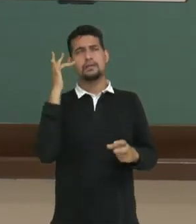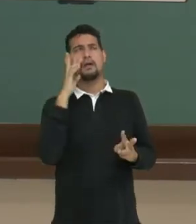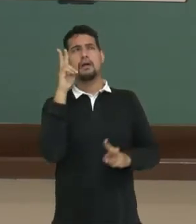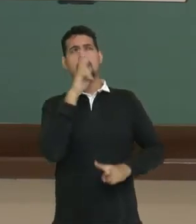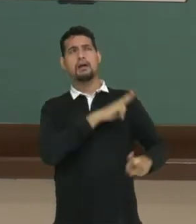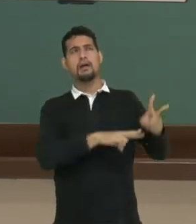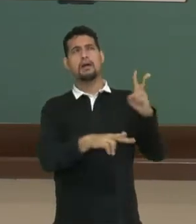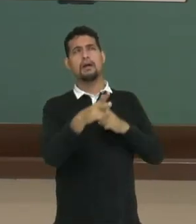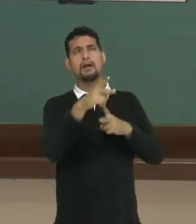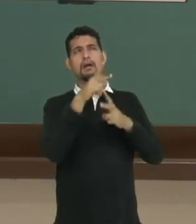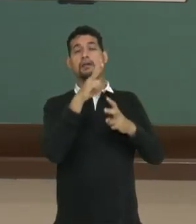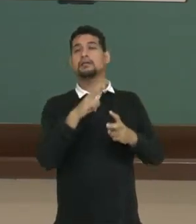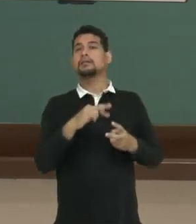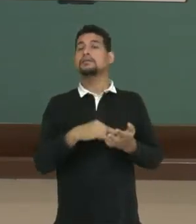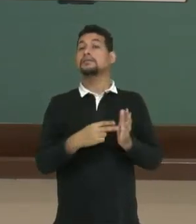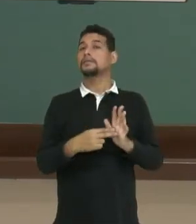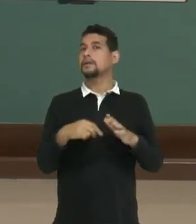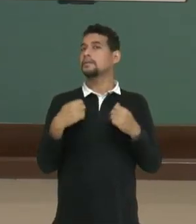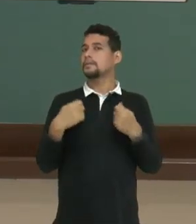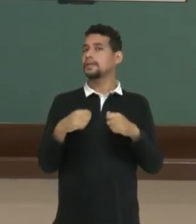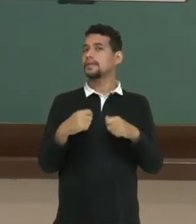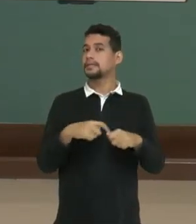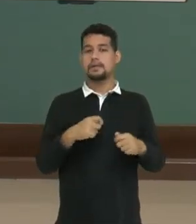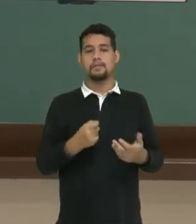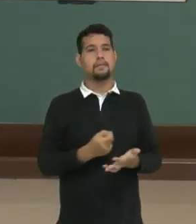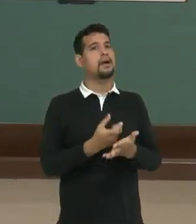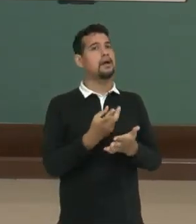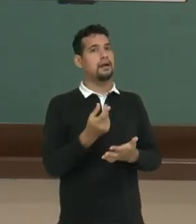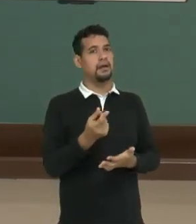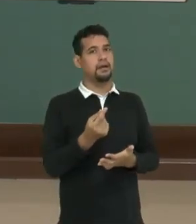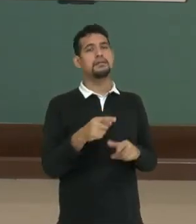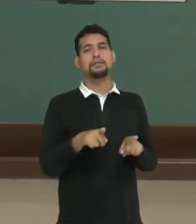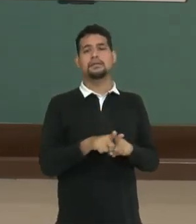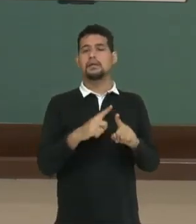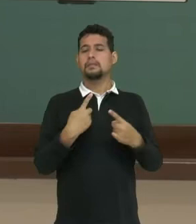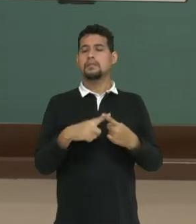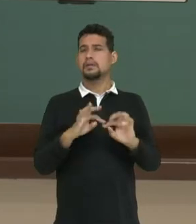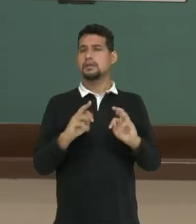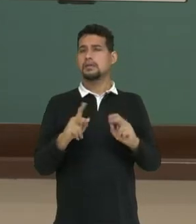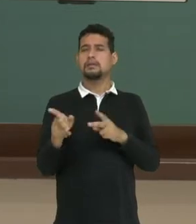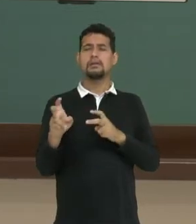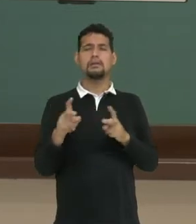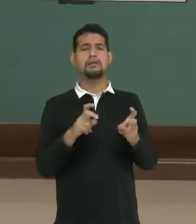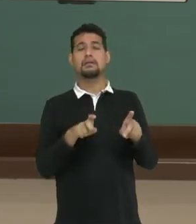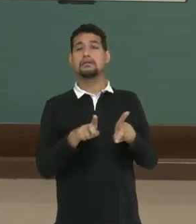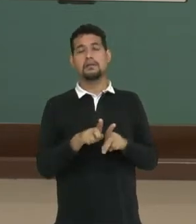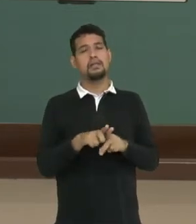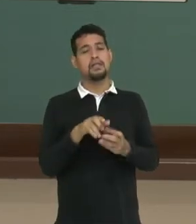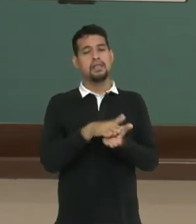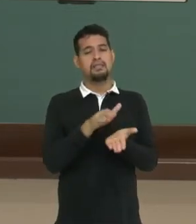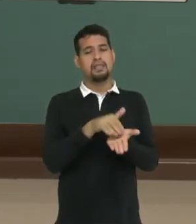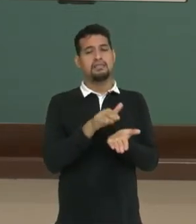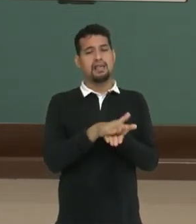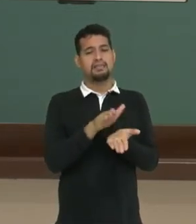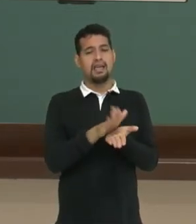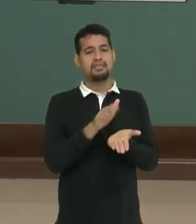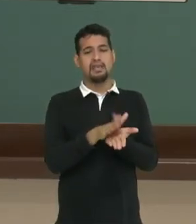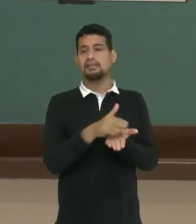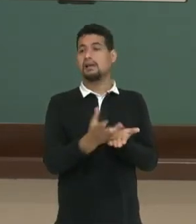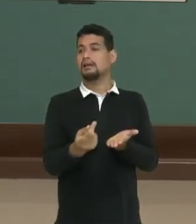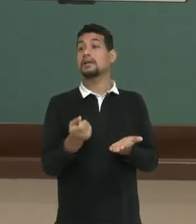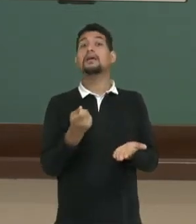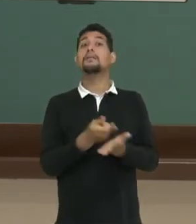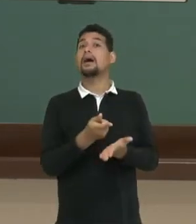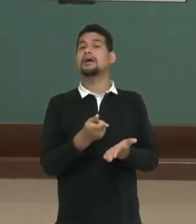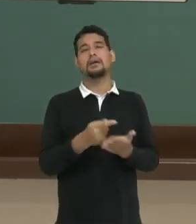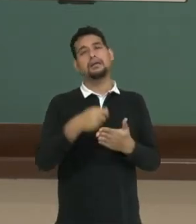visualizá-lo, tem que haver algum investimento de dinheiro, né? Porque isso tudo, a impressão, custa dinheiro. Então, quem que está patrocinando? Nesse caso,